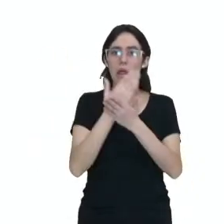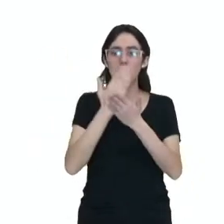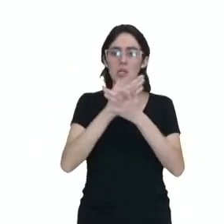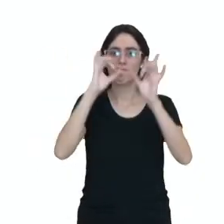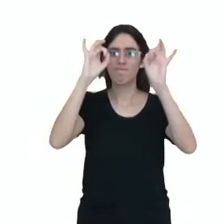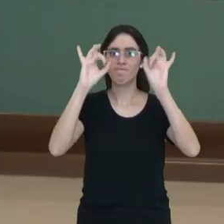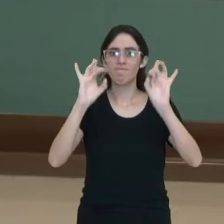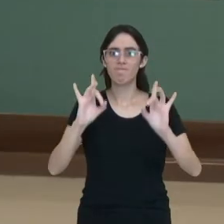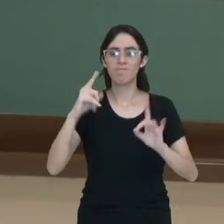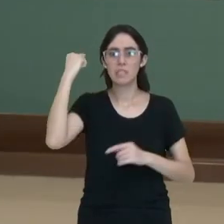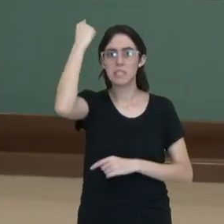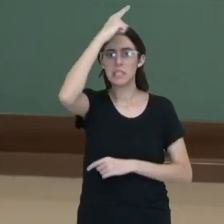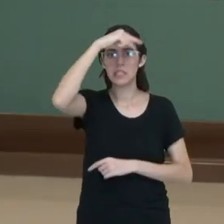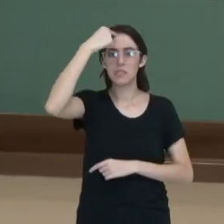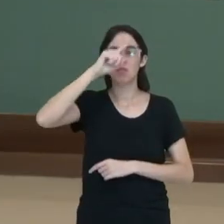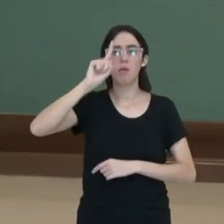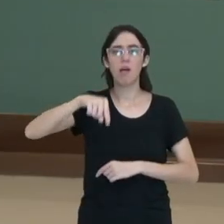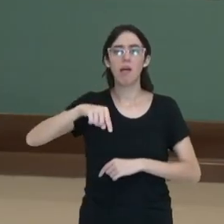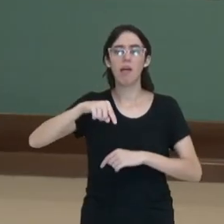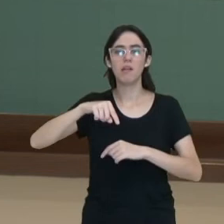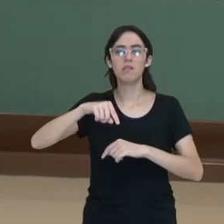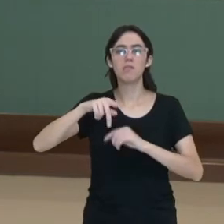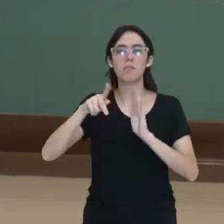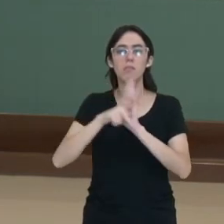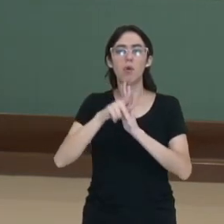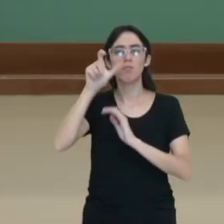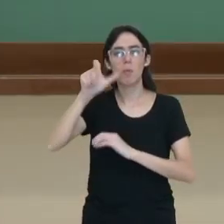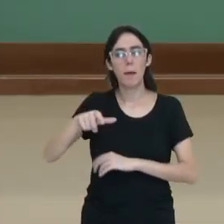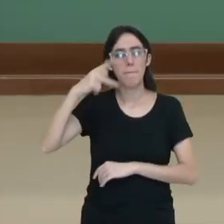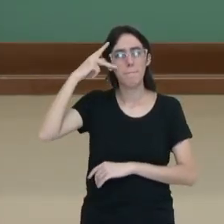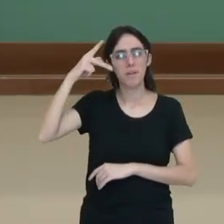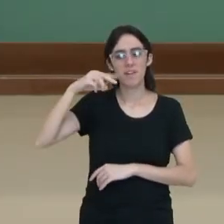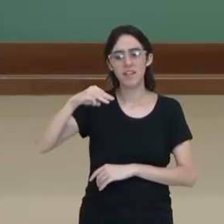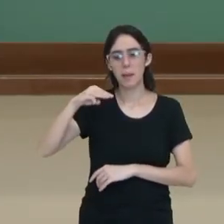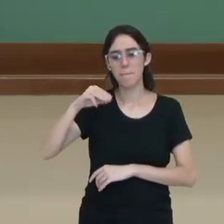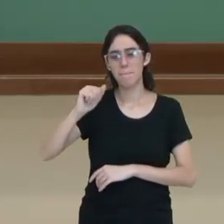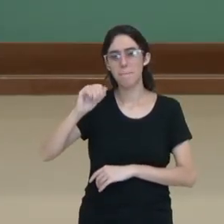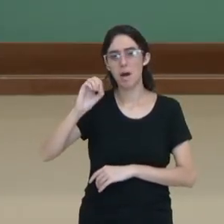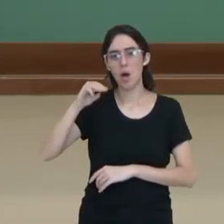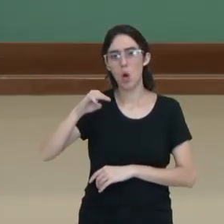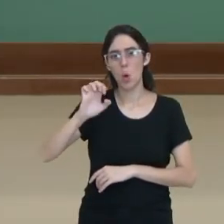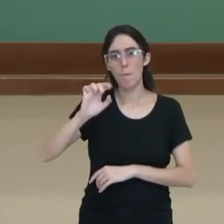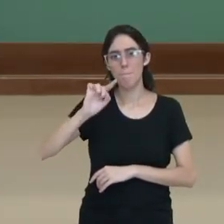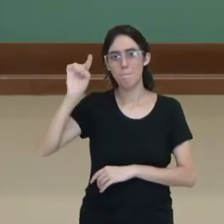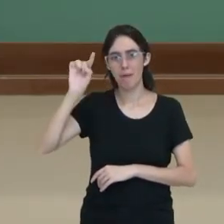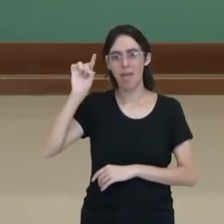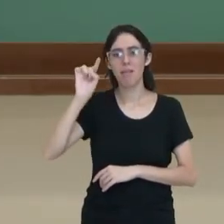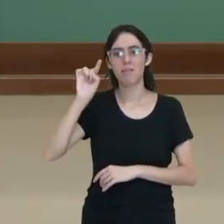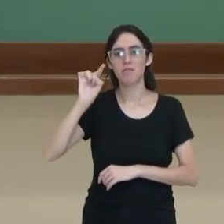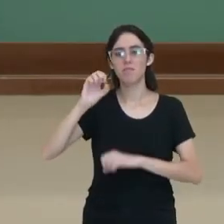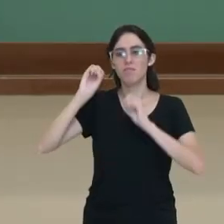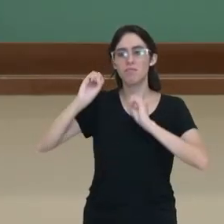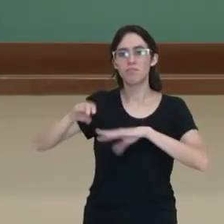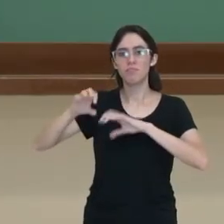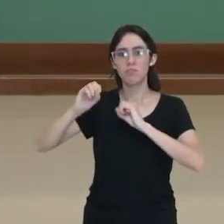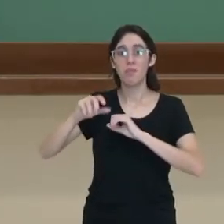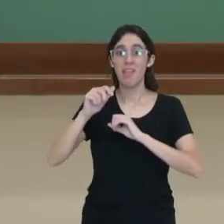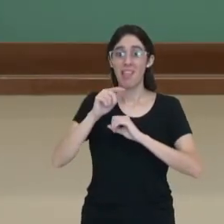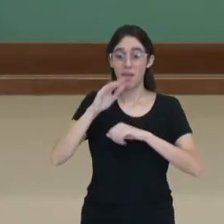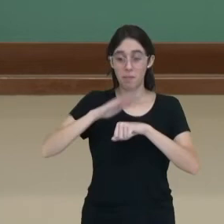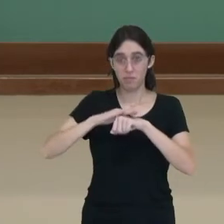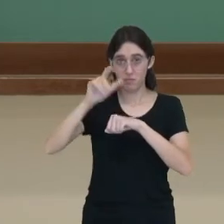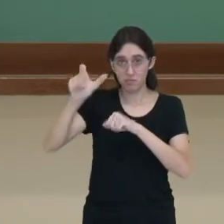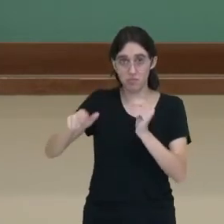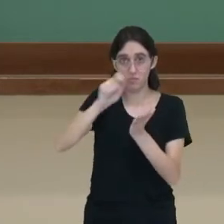os ensinamentos deixados pelo profeta Maomé. Lembrando que Maomé não deixou nada escrito, ele vai falando,